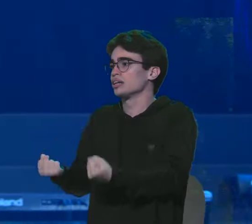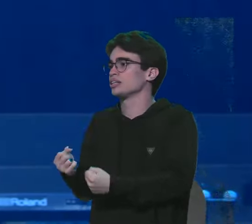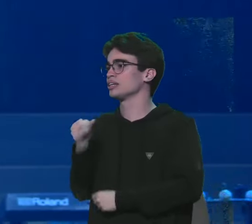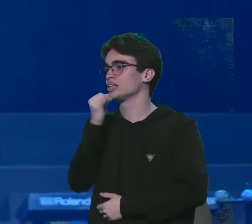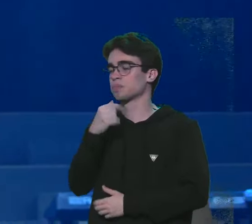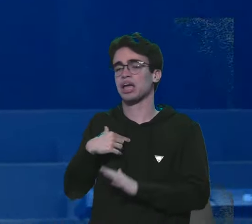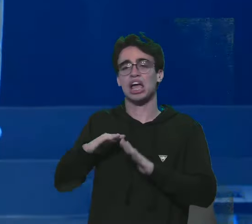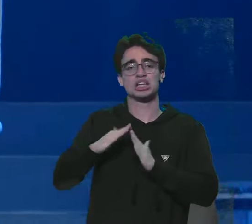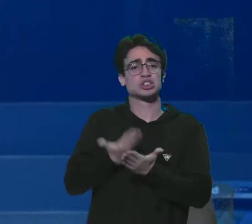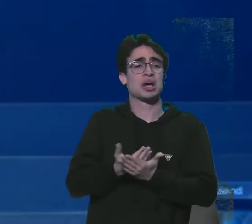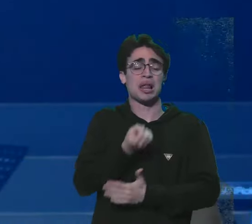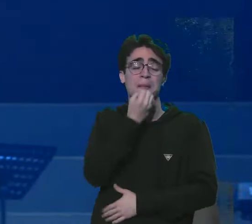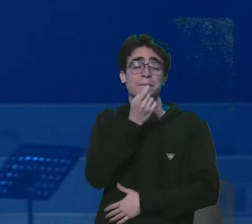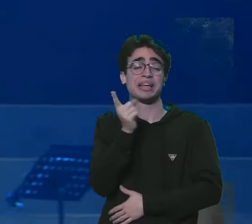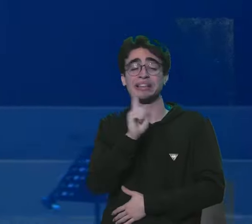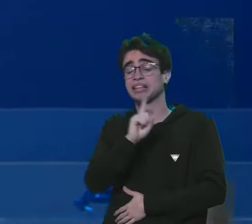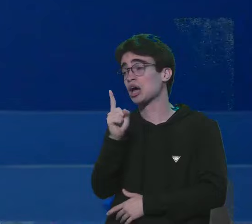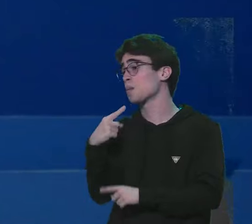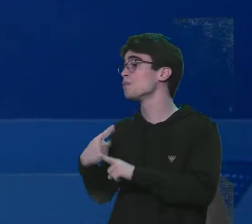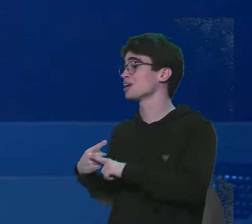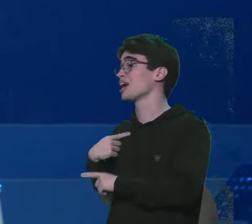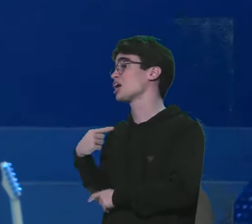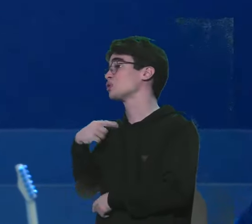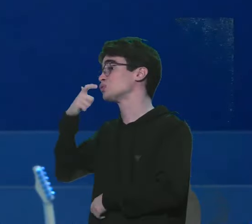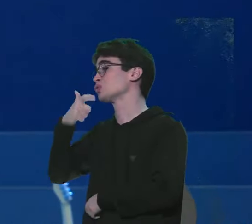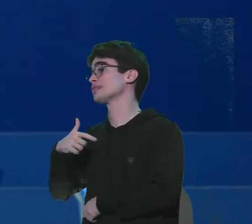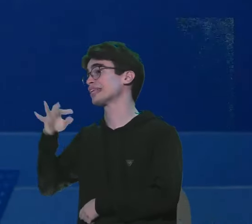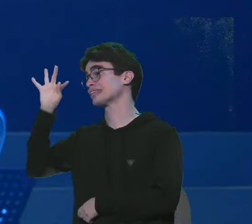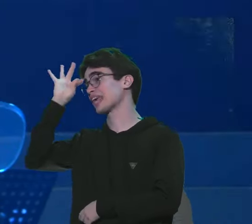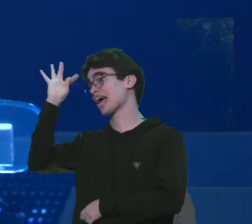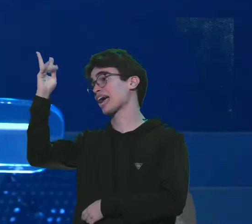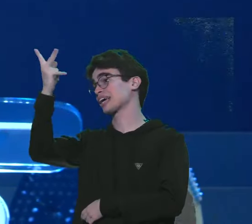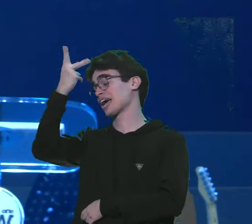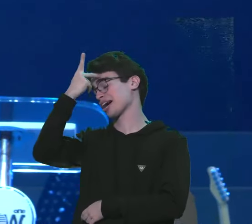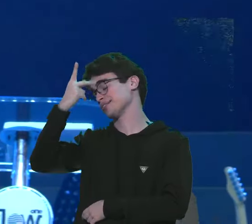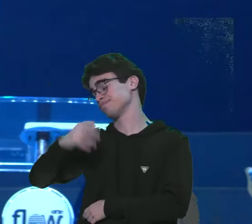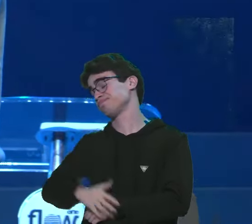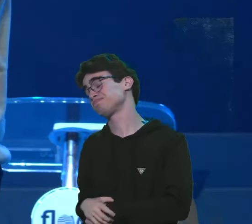bem na escola, sabe, pastor? Porque eu tenho TDAH.